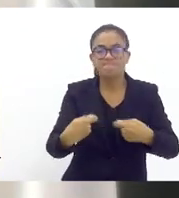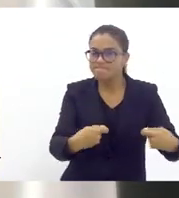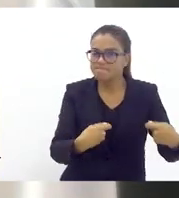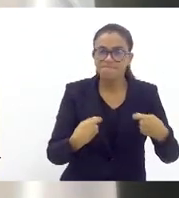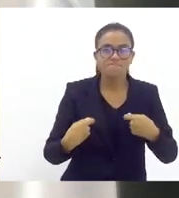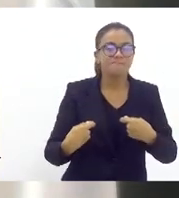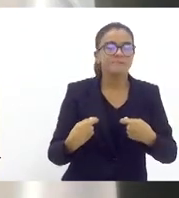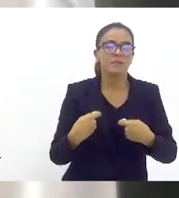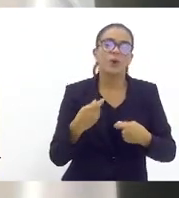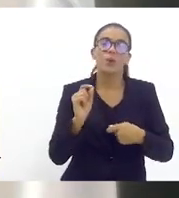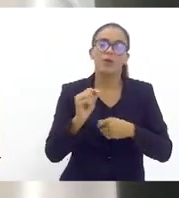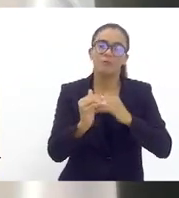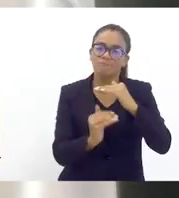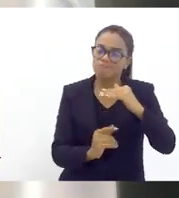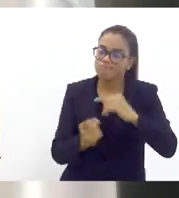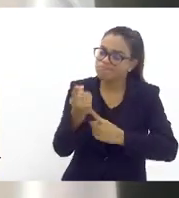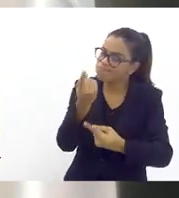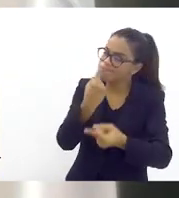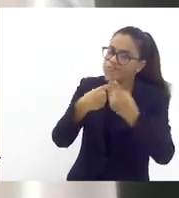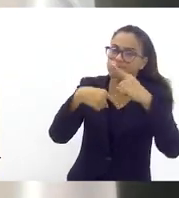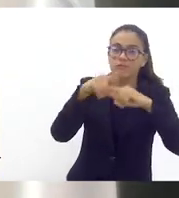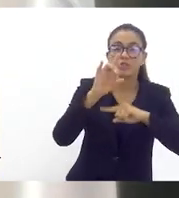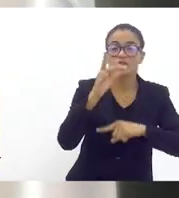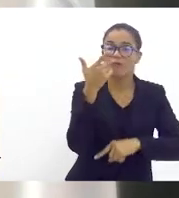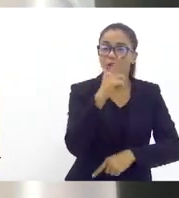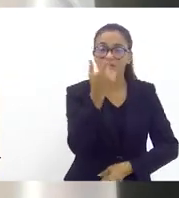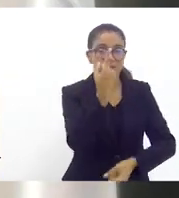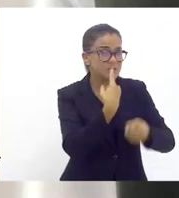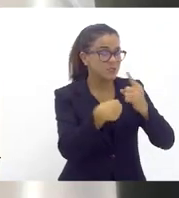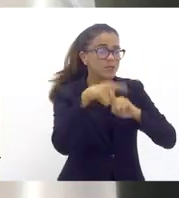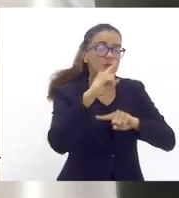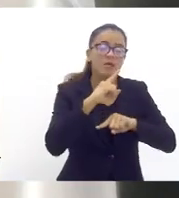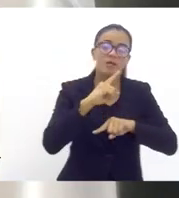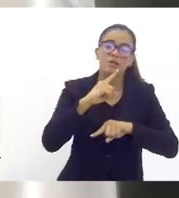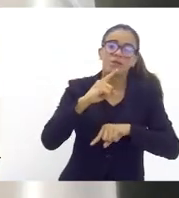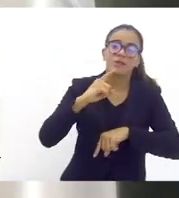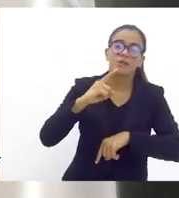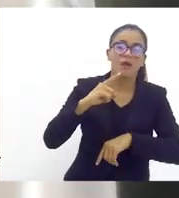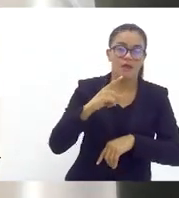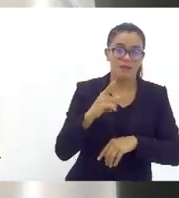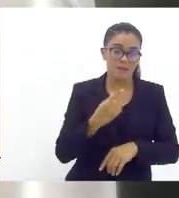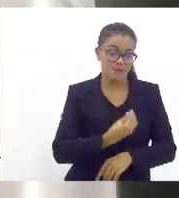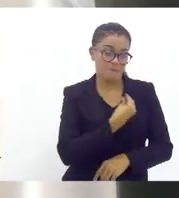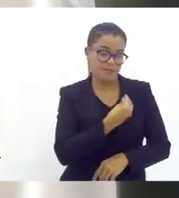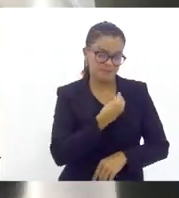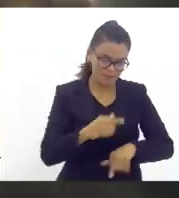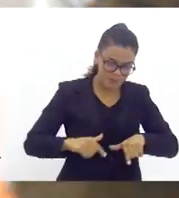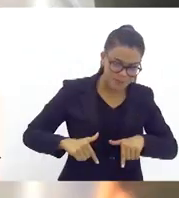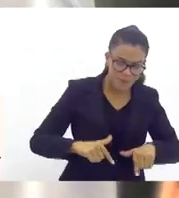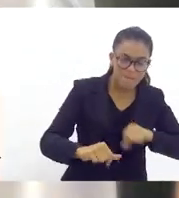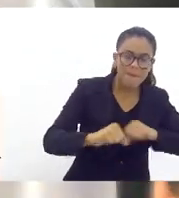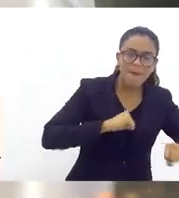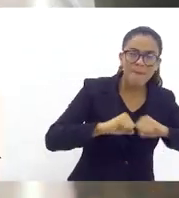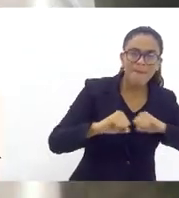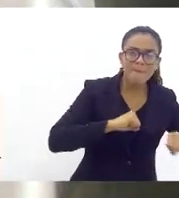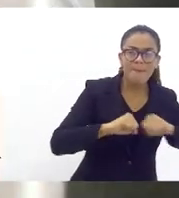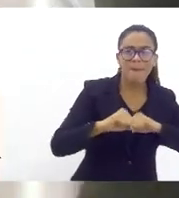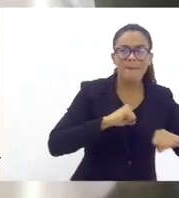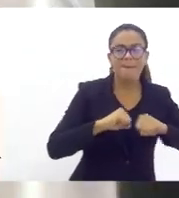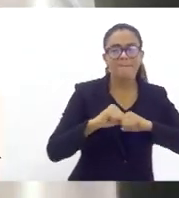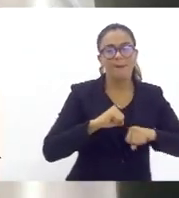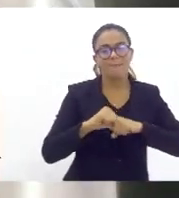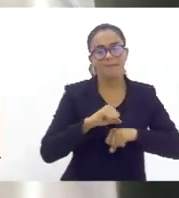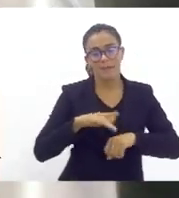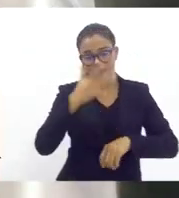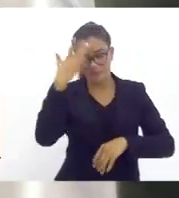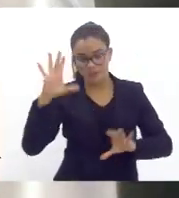precisa ser superada, e ela só será superada quando da participação ativa de segmentos historicamente